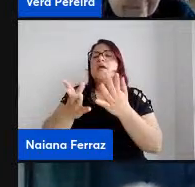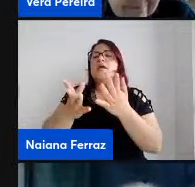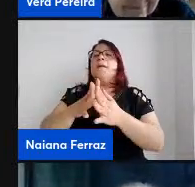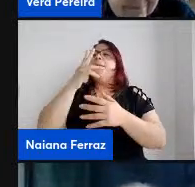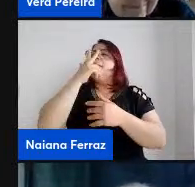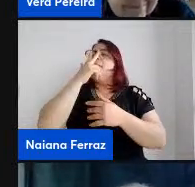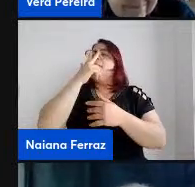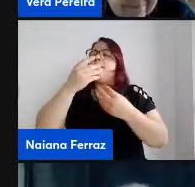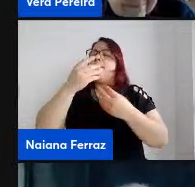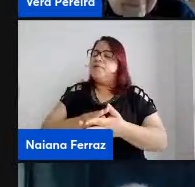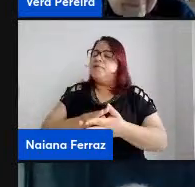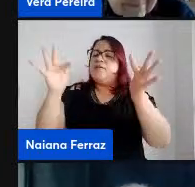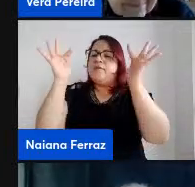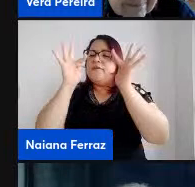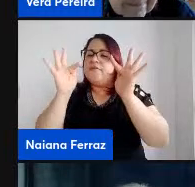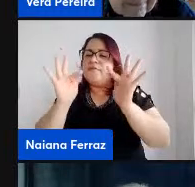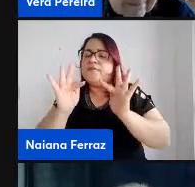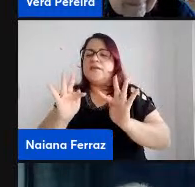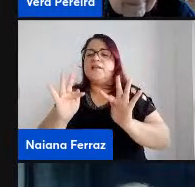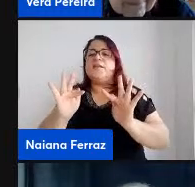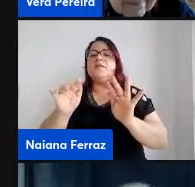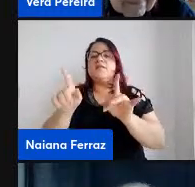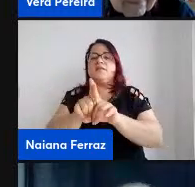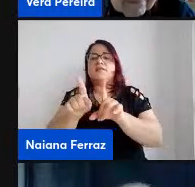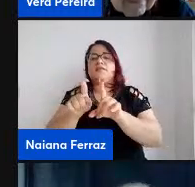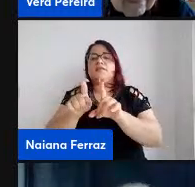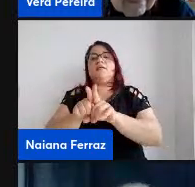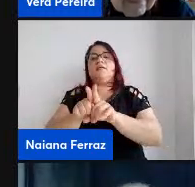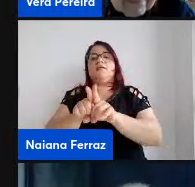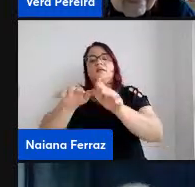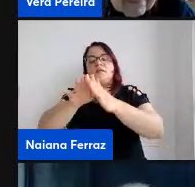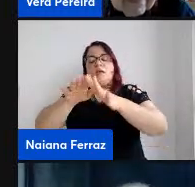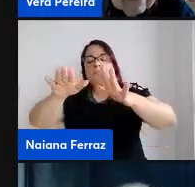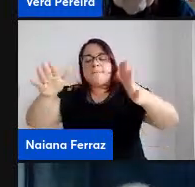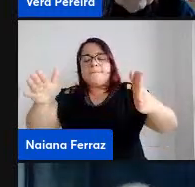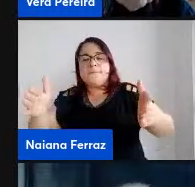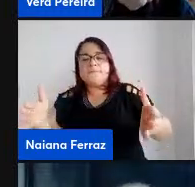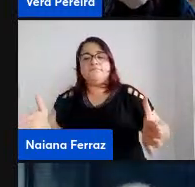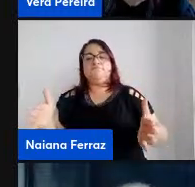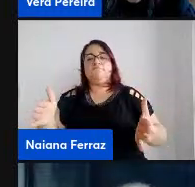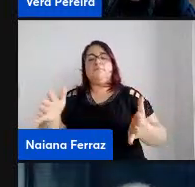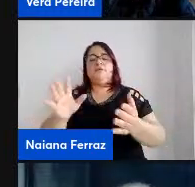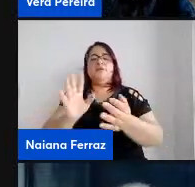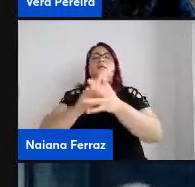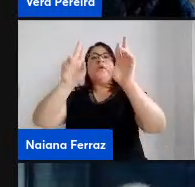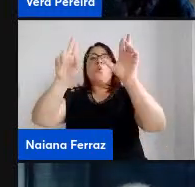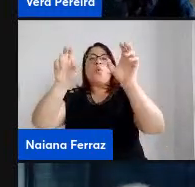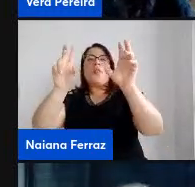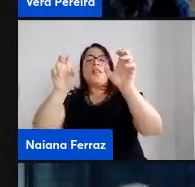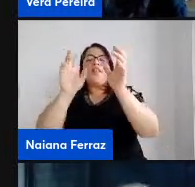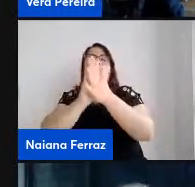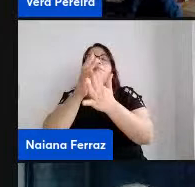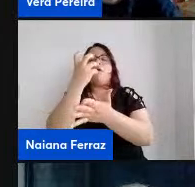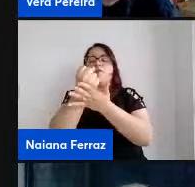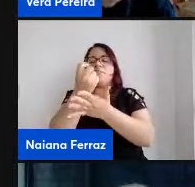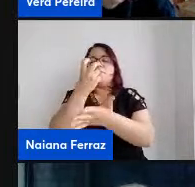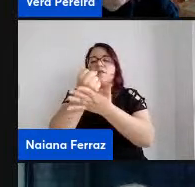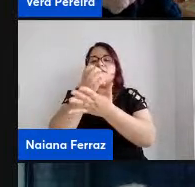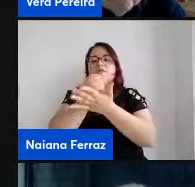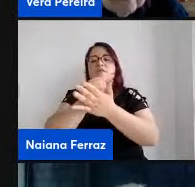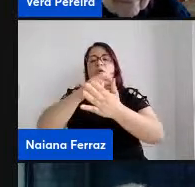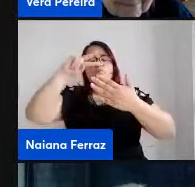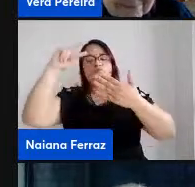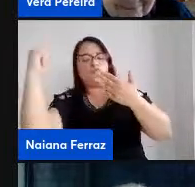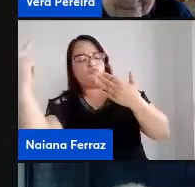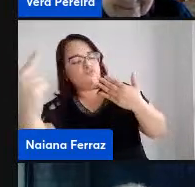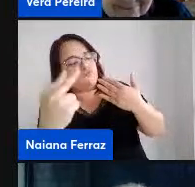desta mesa como alfabetização nas interfaces, e eu aqui, com certeza, vou aprender